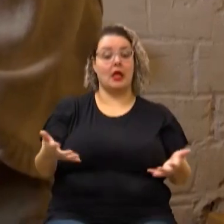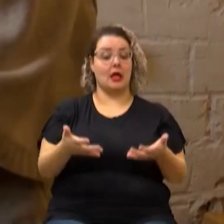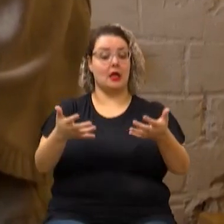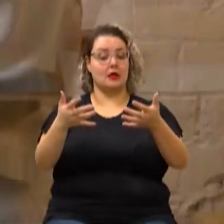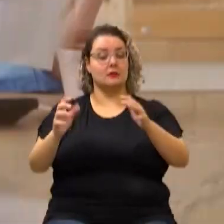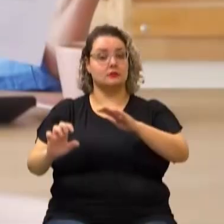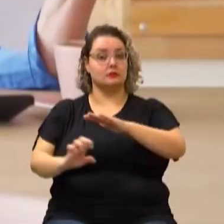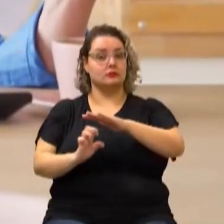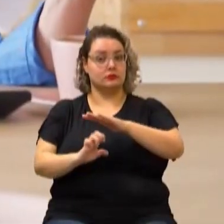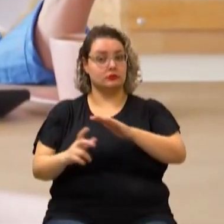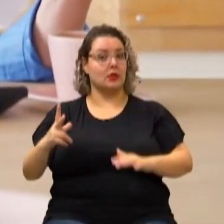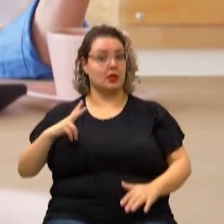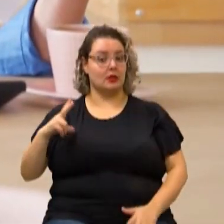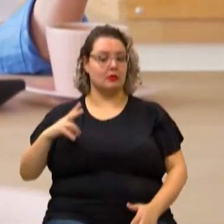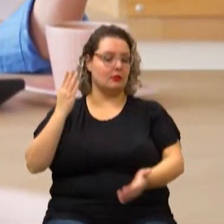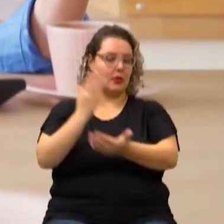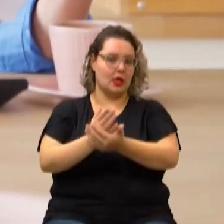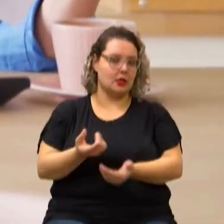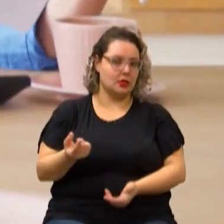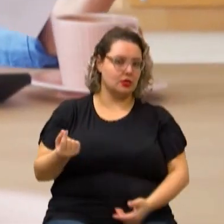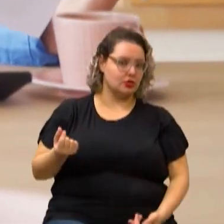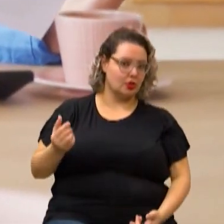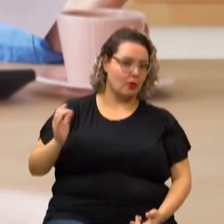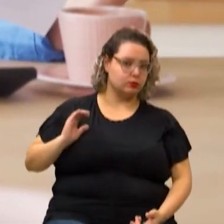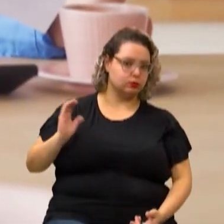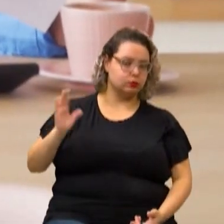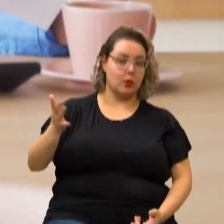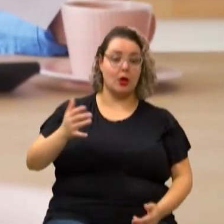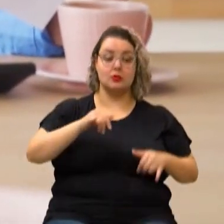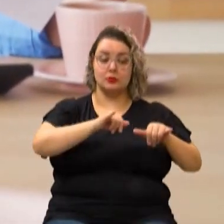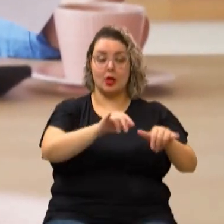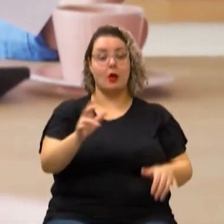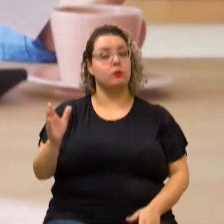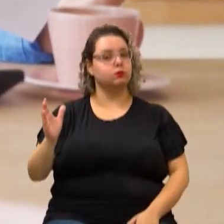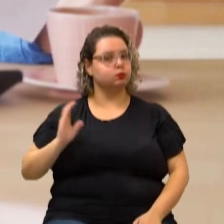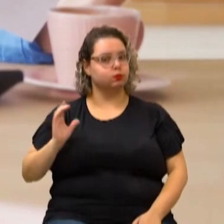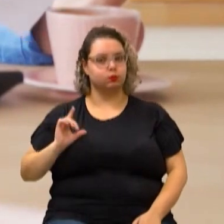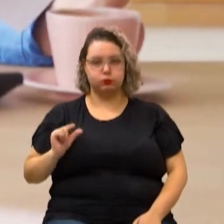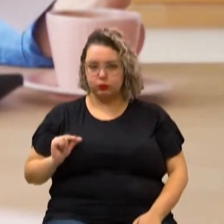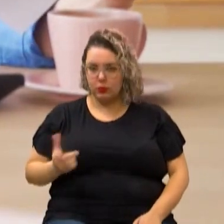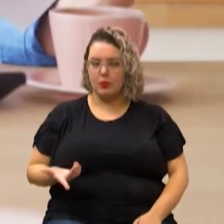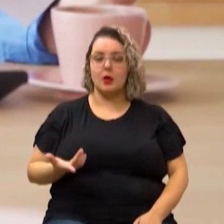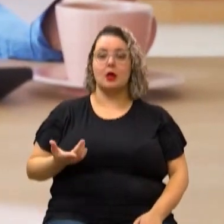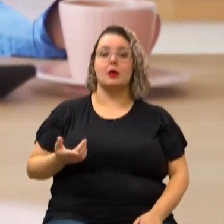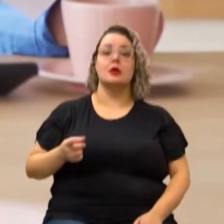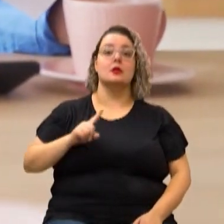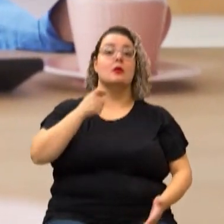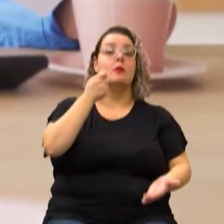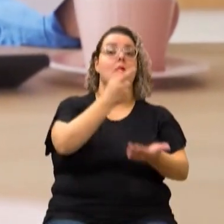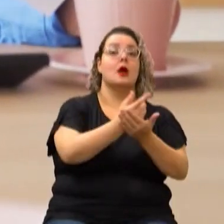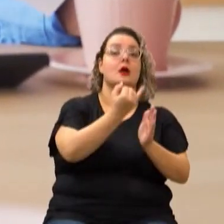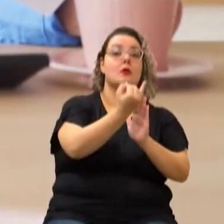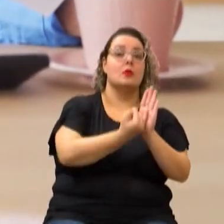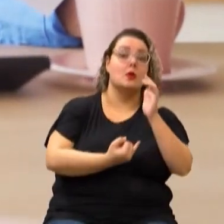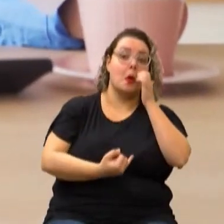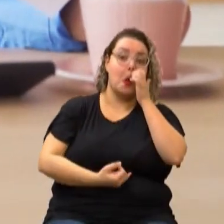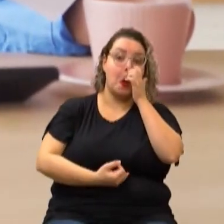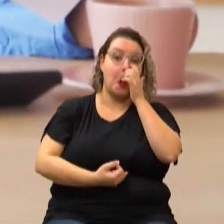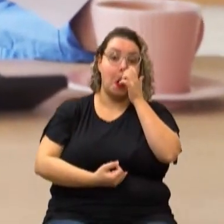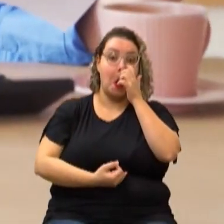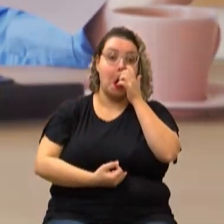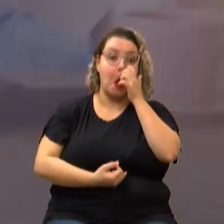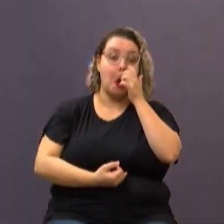como empresário, tomar um crédito, eu tomo um crédito um pouco mais caro, por exemplo, esse crédito mais caro ele vai refletir